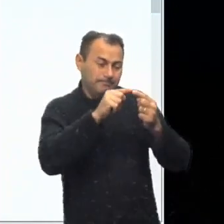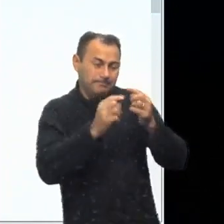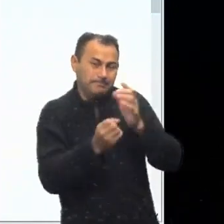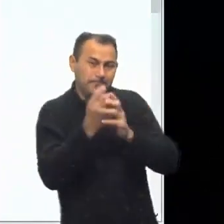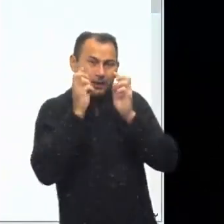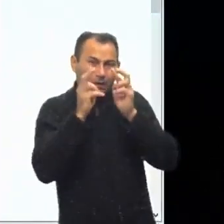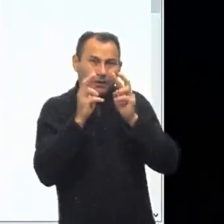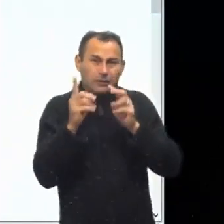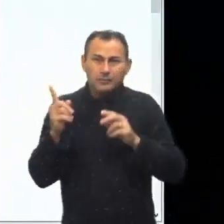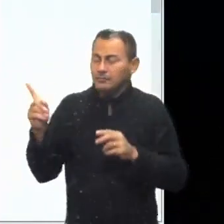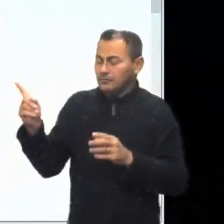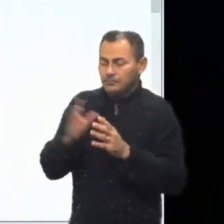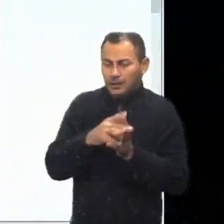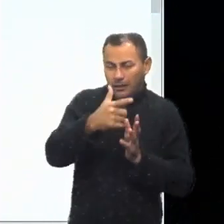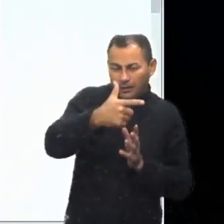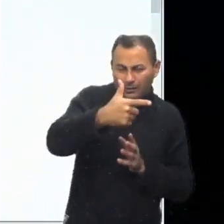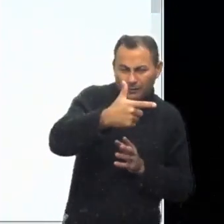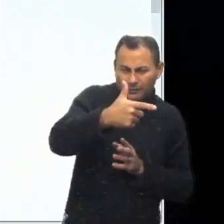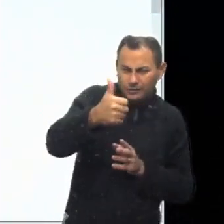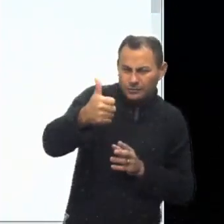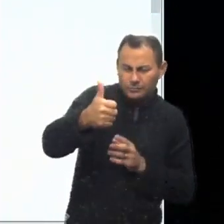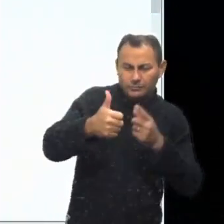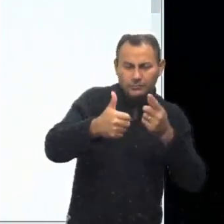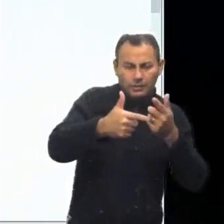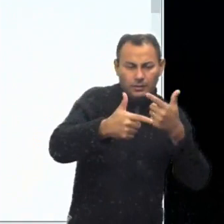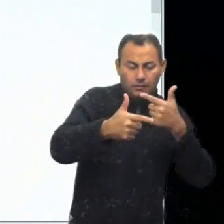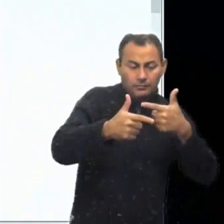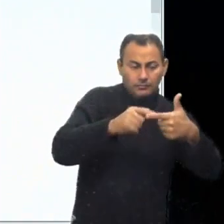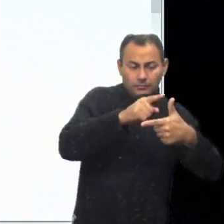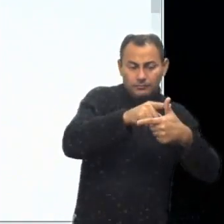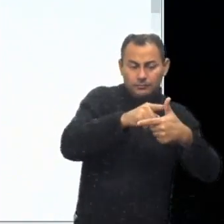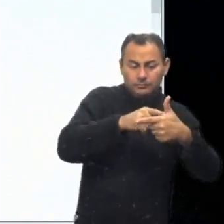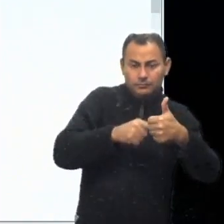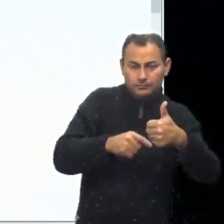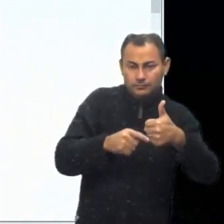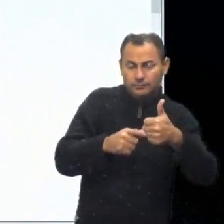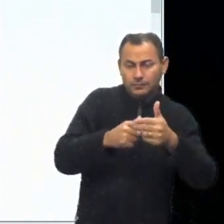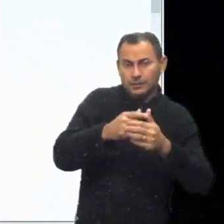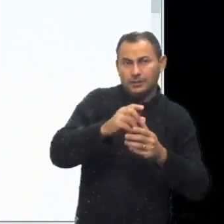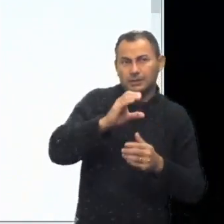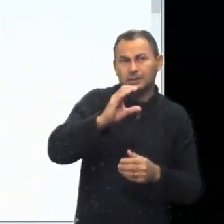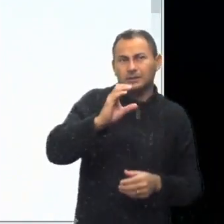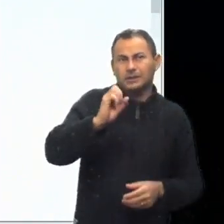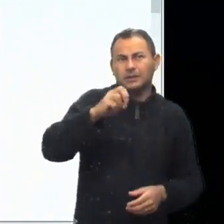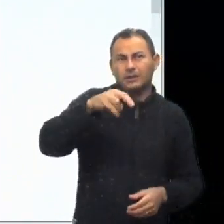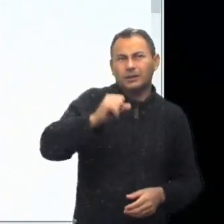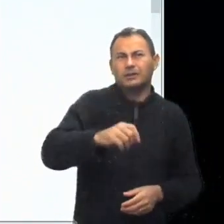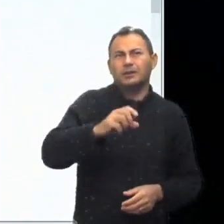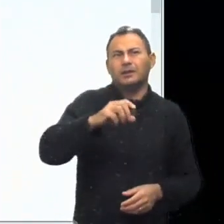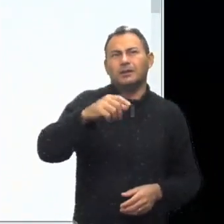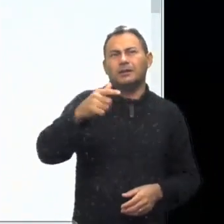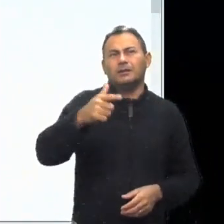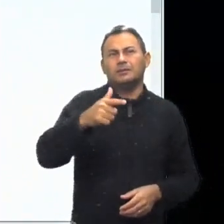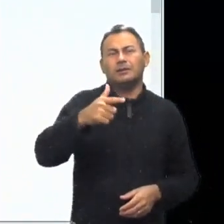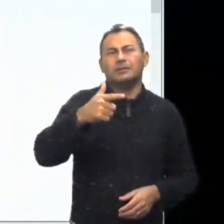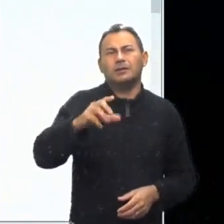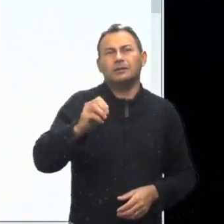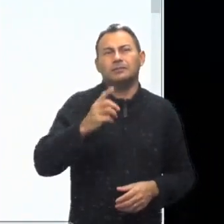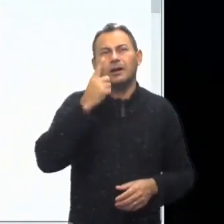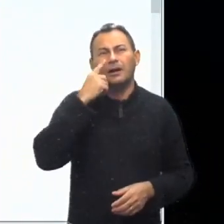o valor para bit 1 vai ser a senoide x2 e o valor para bit